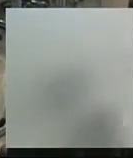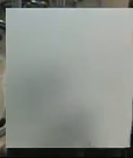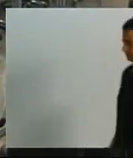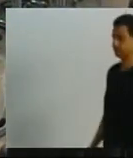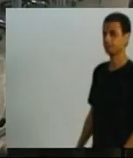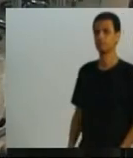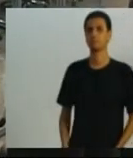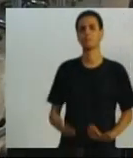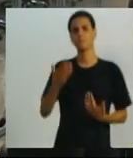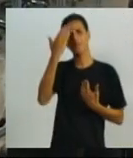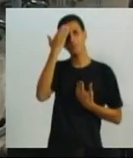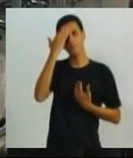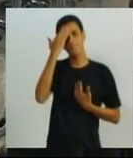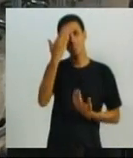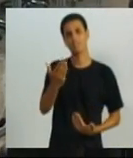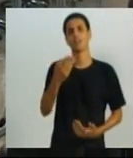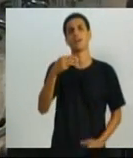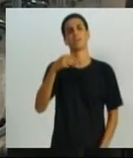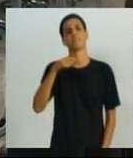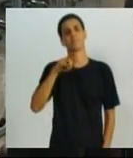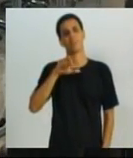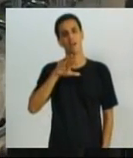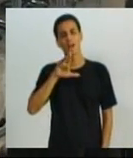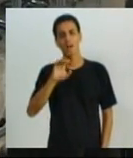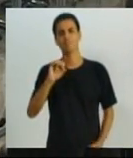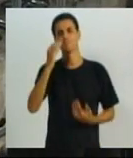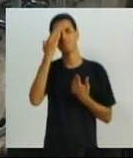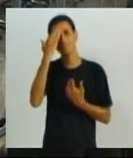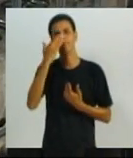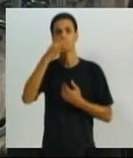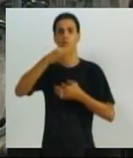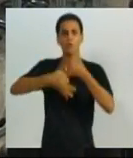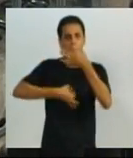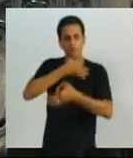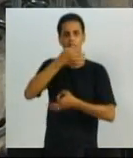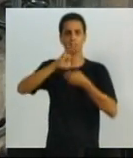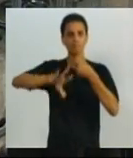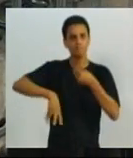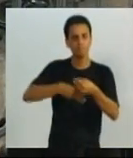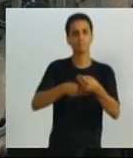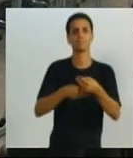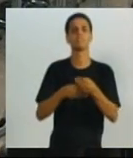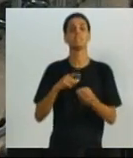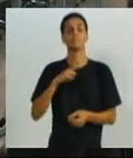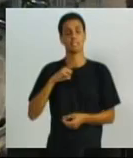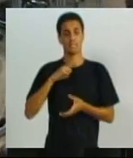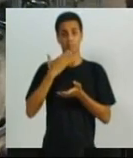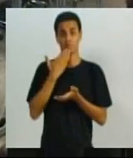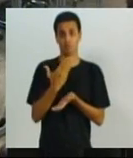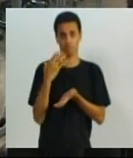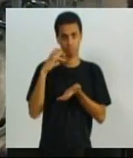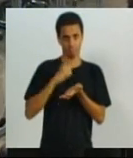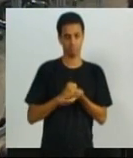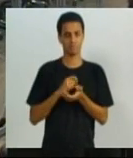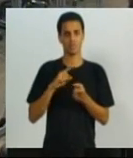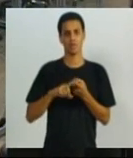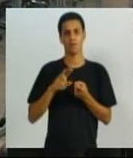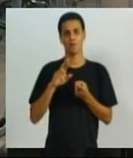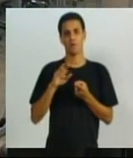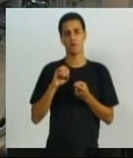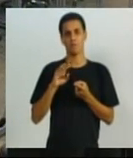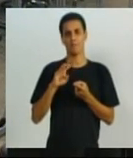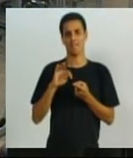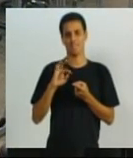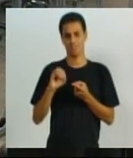Obrigado, Marco. Obrigado pelas contribuições. Nós temos inscritos o Roberto da